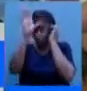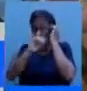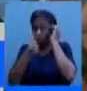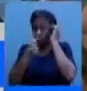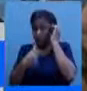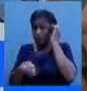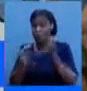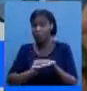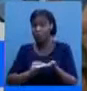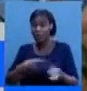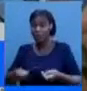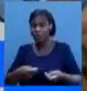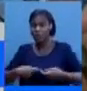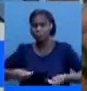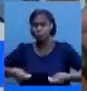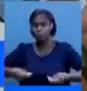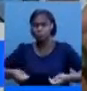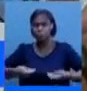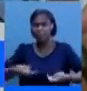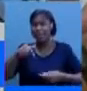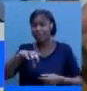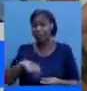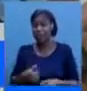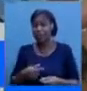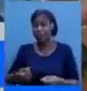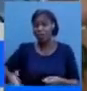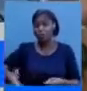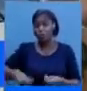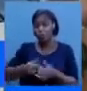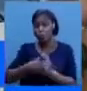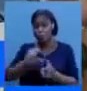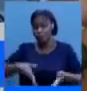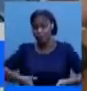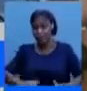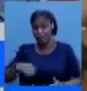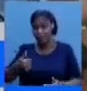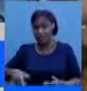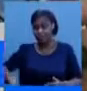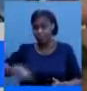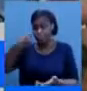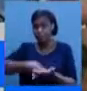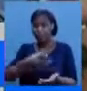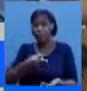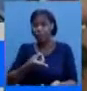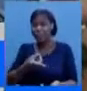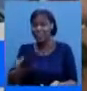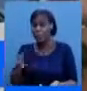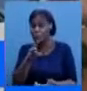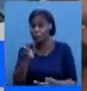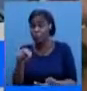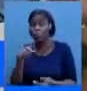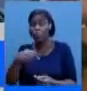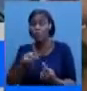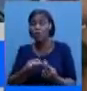de gestão que já custou aos cofres do país, do bolso de todos os cabo-verdianos, cerca de 900 mil contos. E hoje o que temos um ano